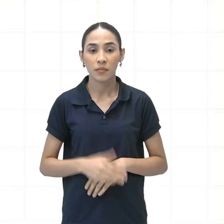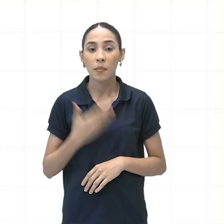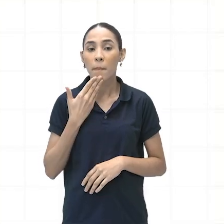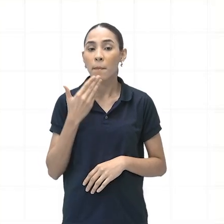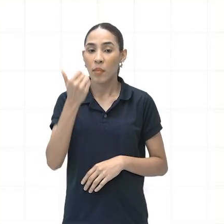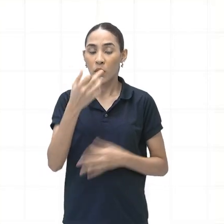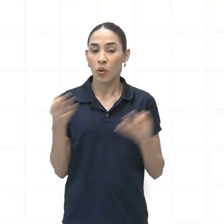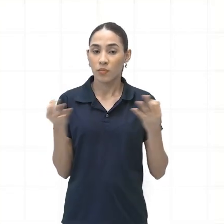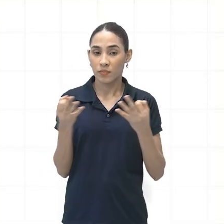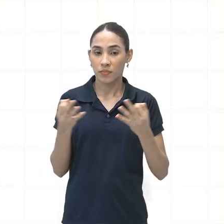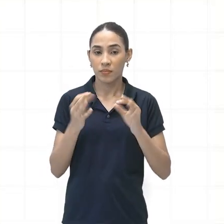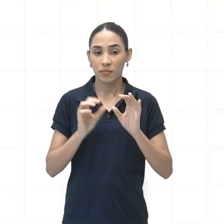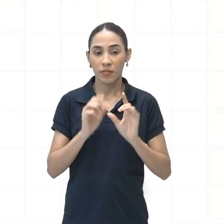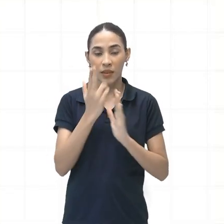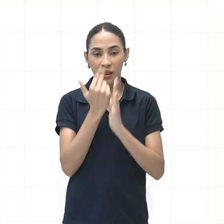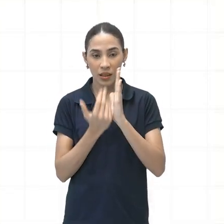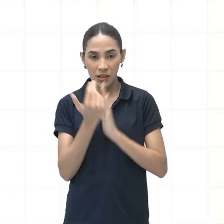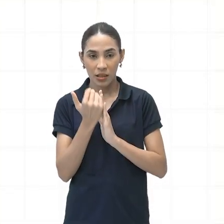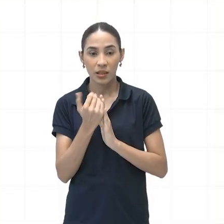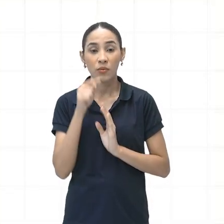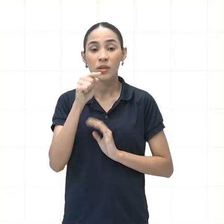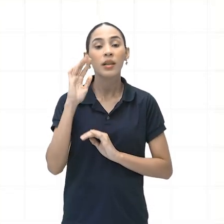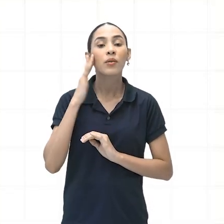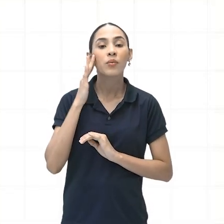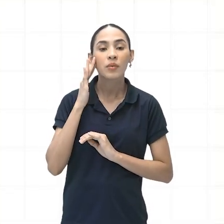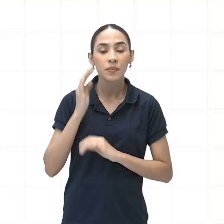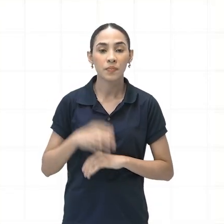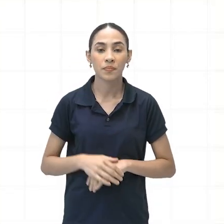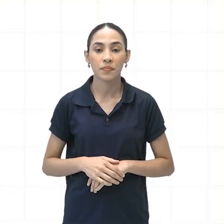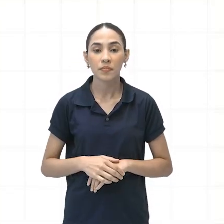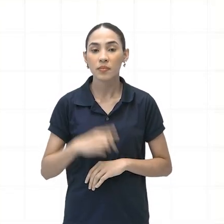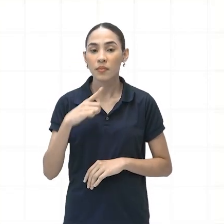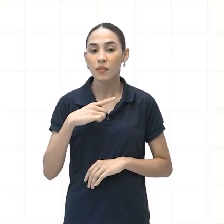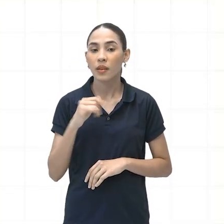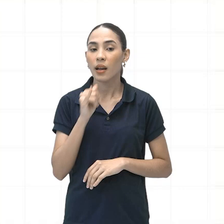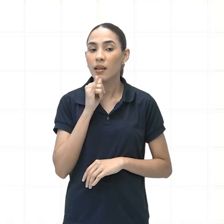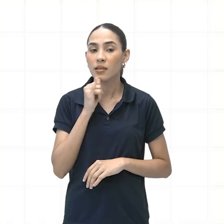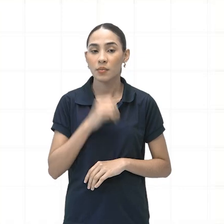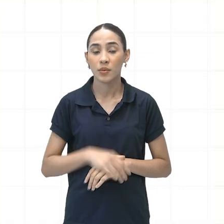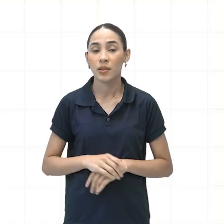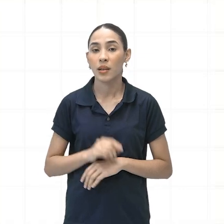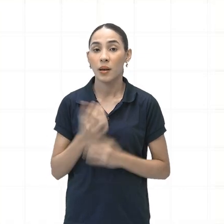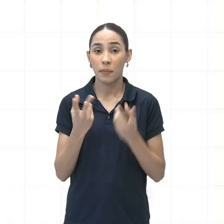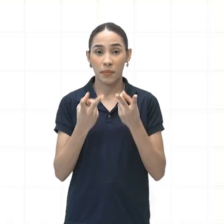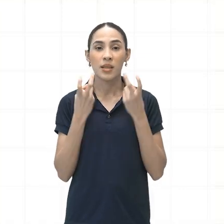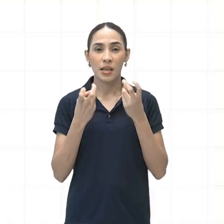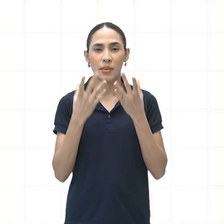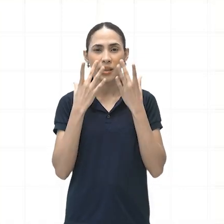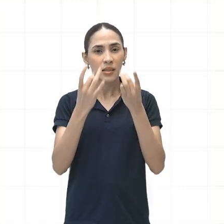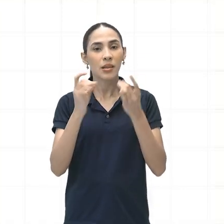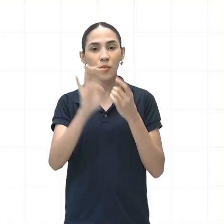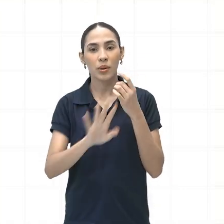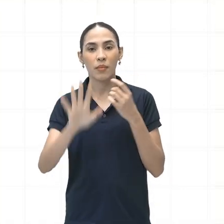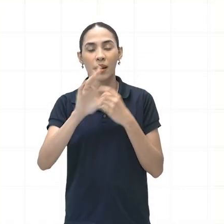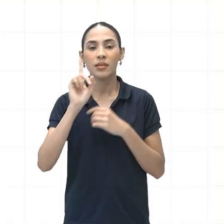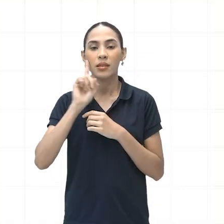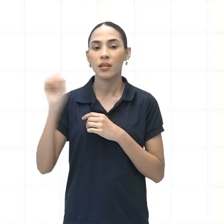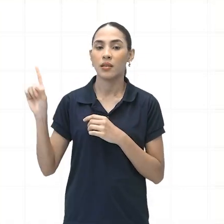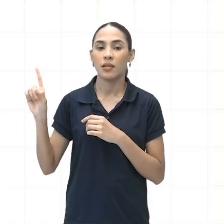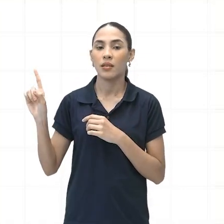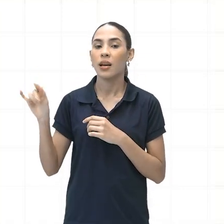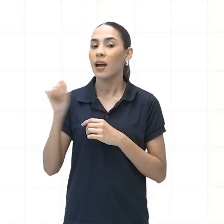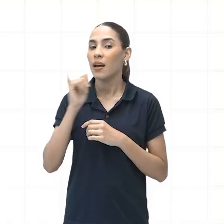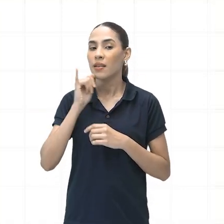melhor aí desenhada para você entender, né? A gente tem, então, o triângulo, digamos assim,